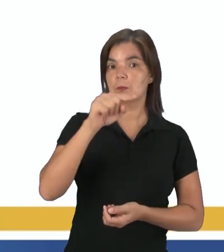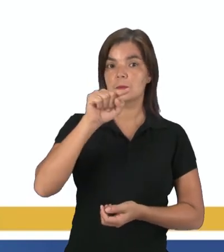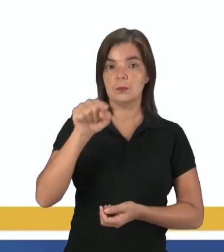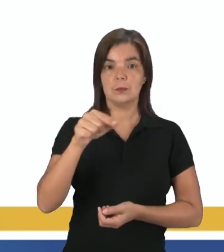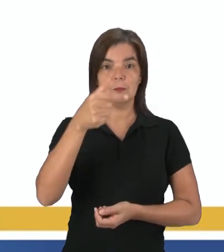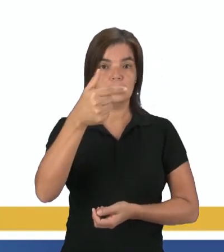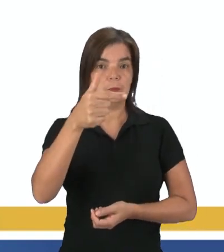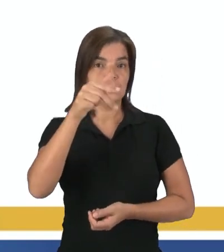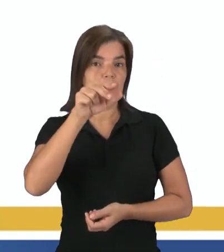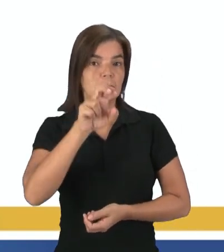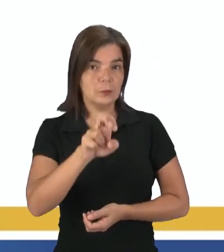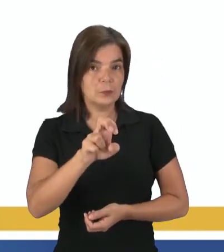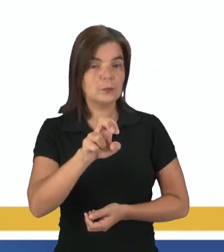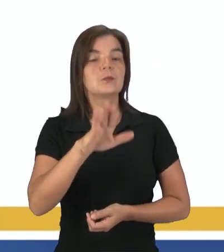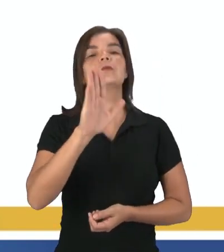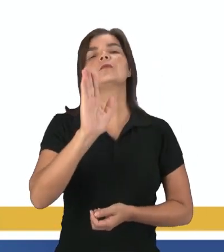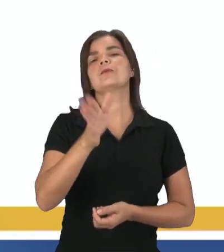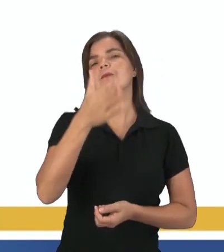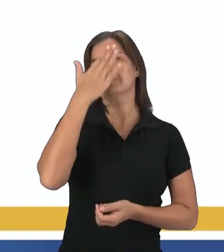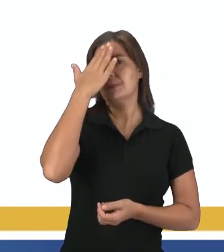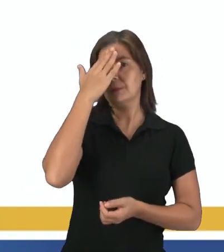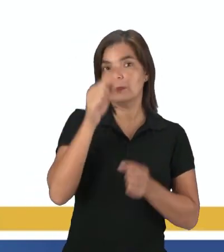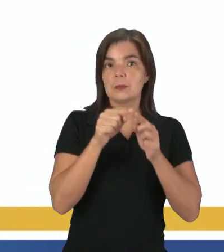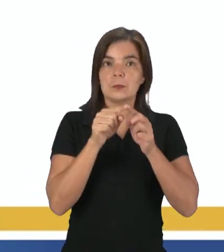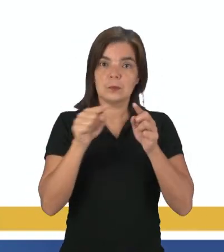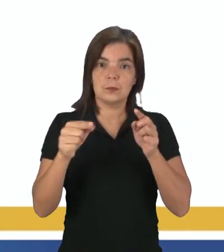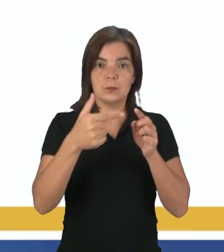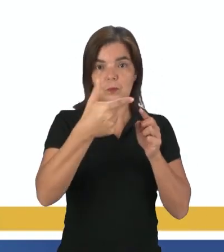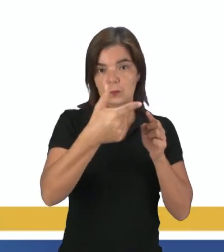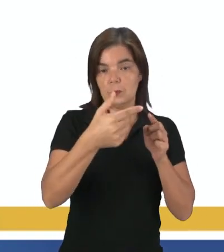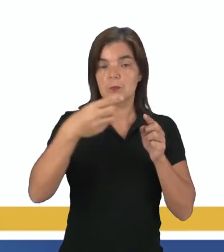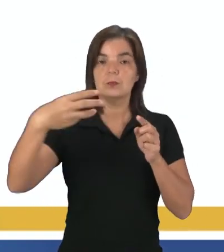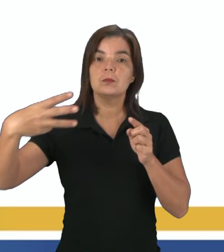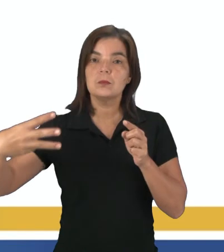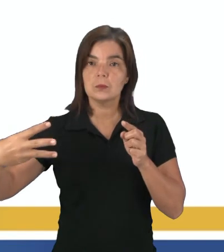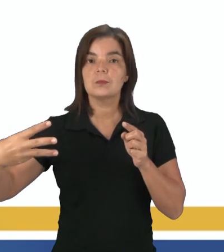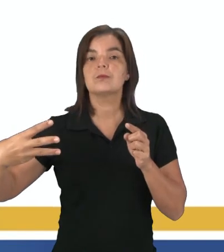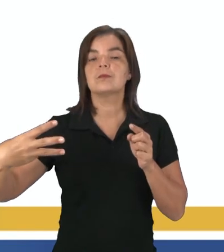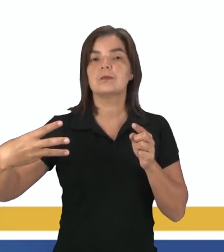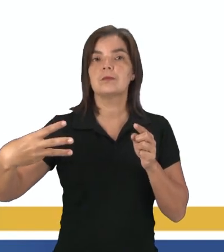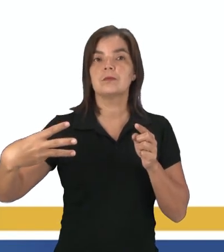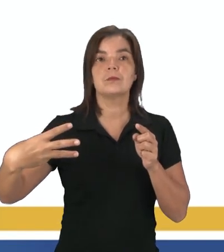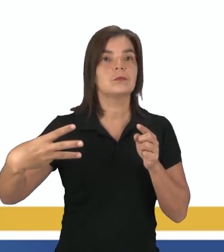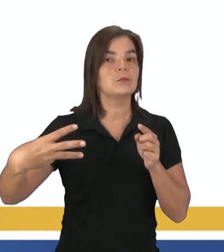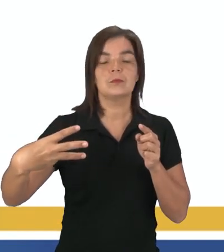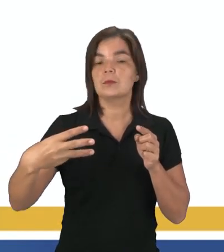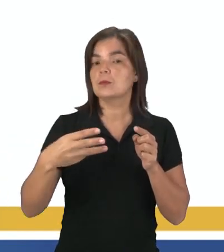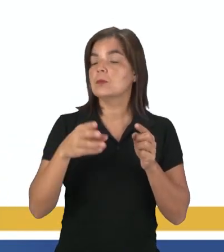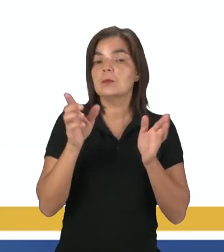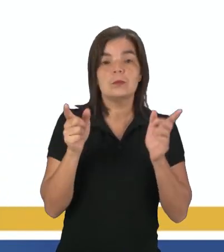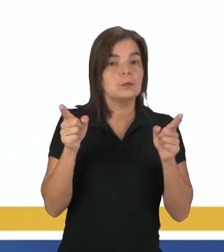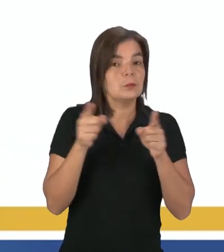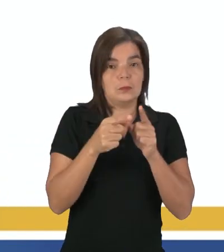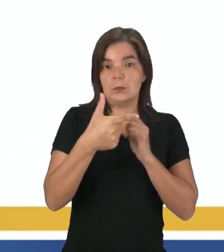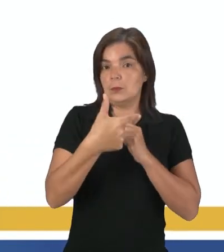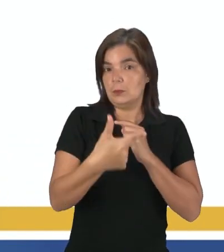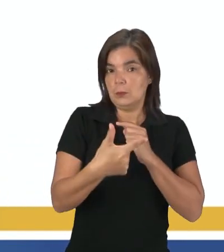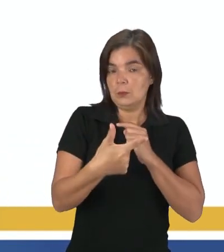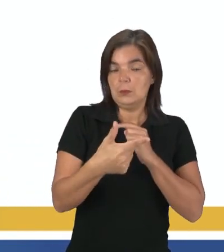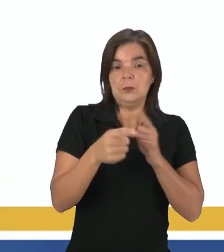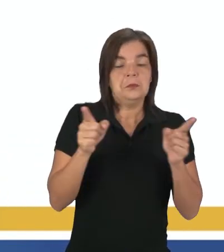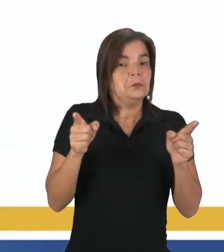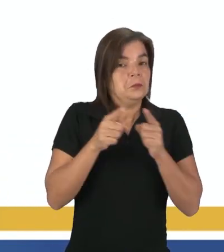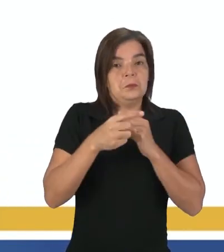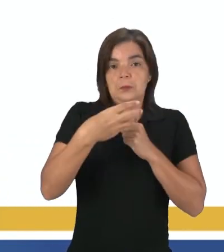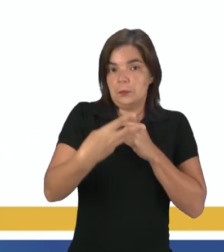2,25, eu já sei que vai ser um espaço que vai estar entre 2 e 3. Não vai ser menor do que 2 e não vai ser menor